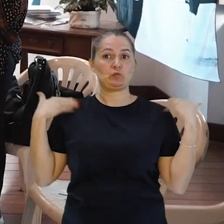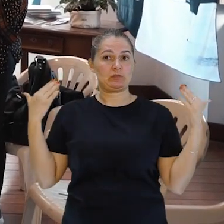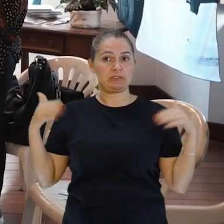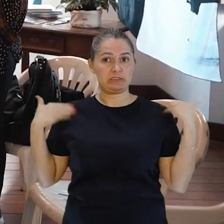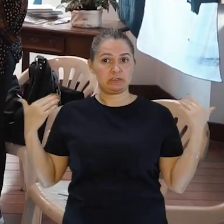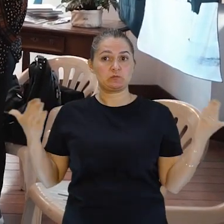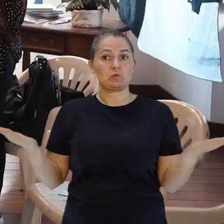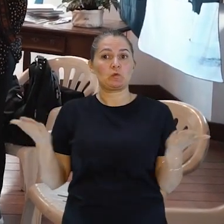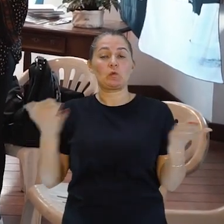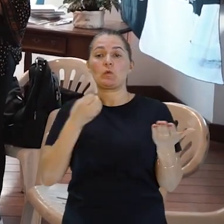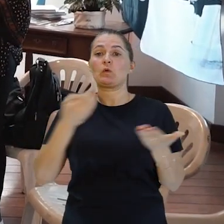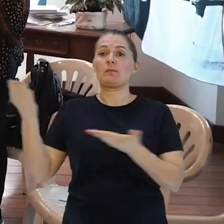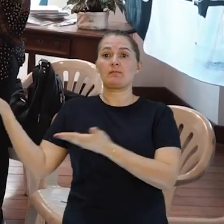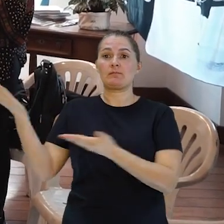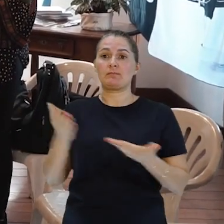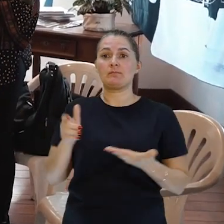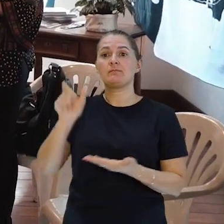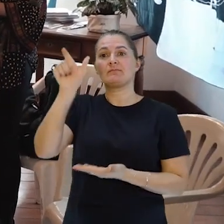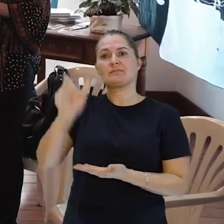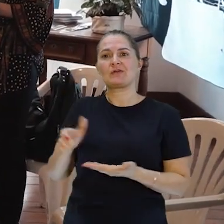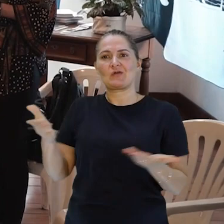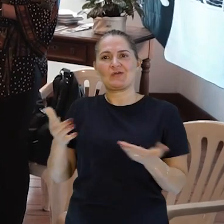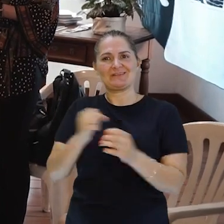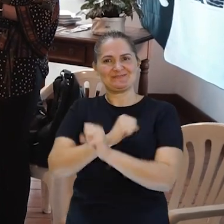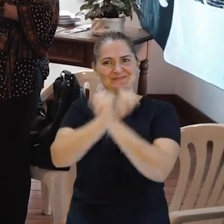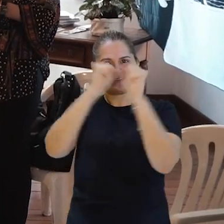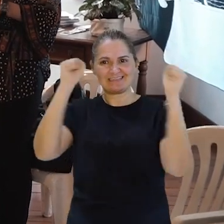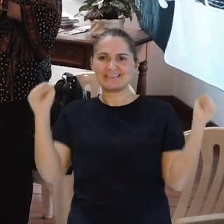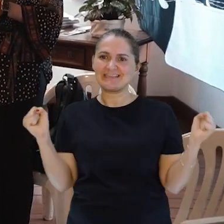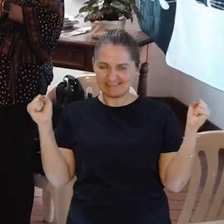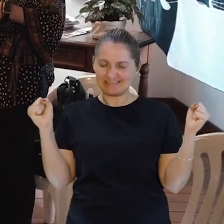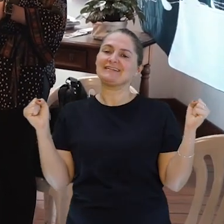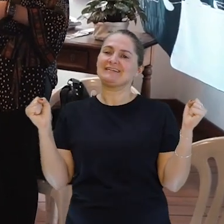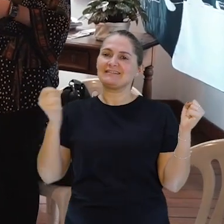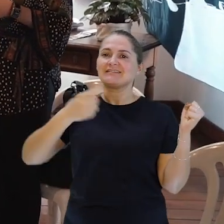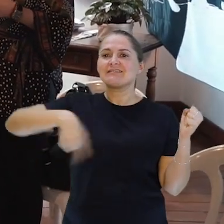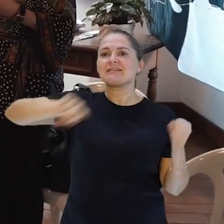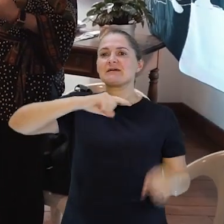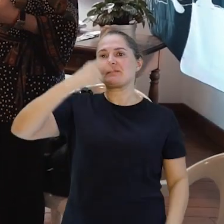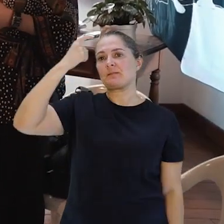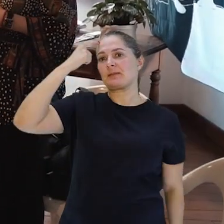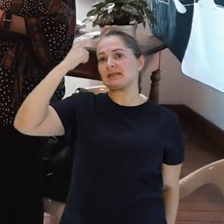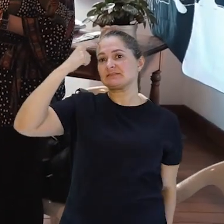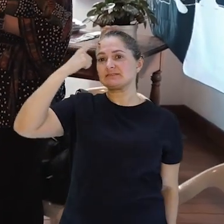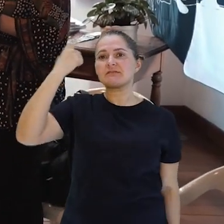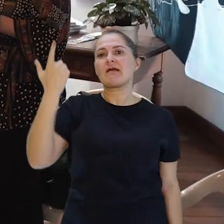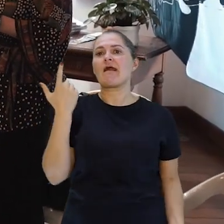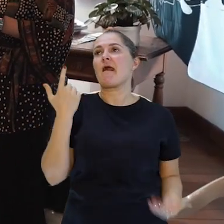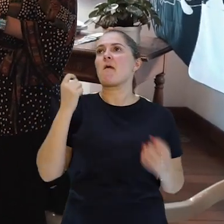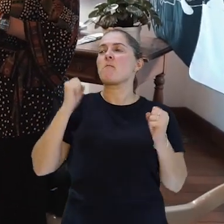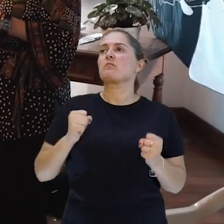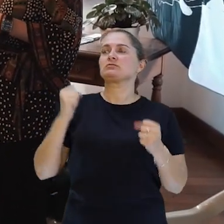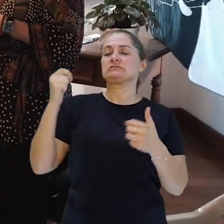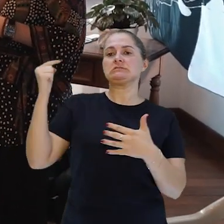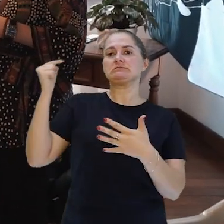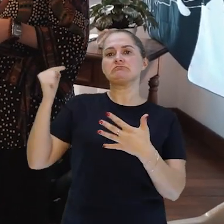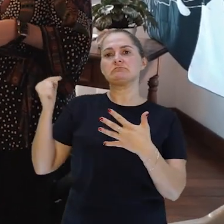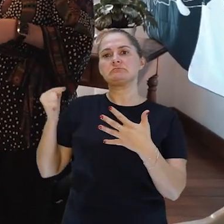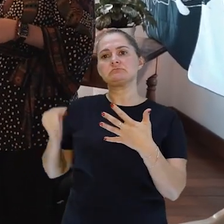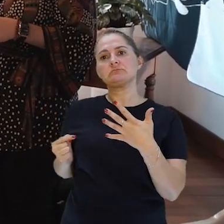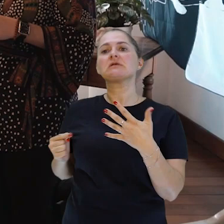E a gente então dá as boas-vindas aqui para vocês na manhã de hoje, para pensar